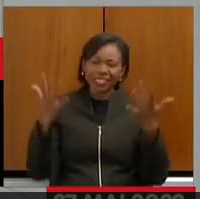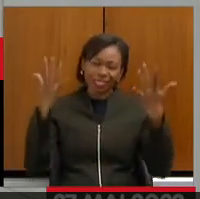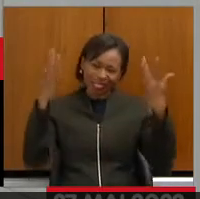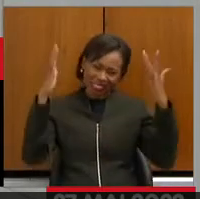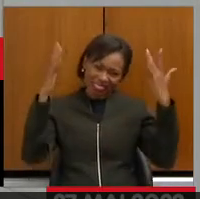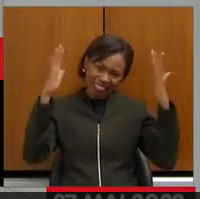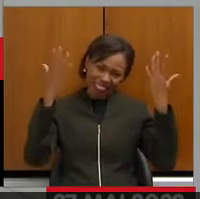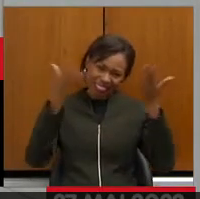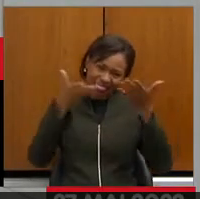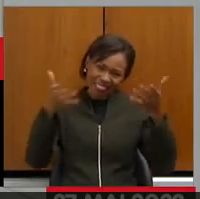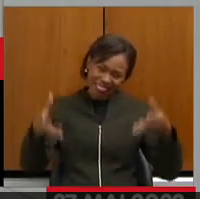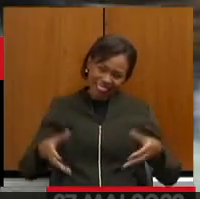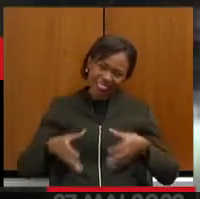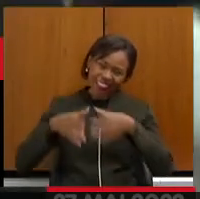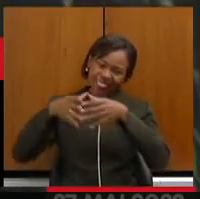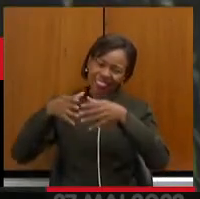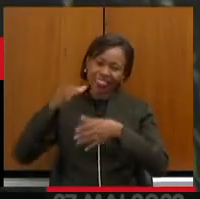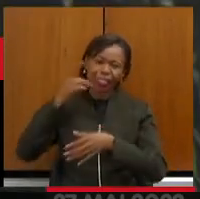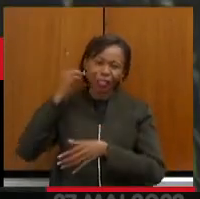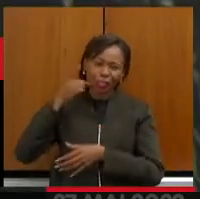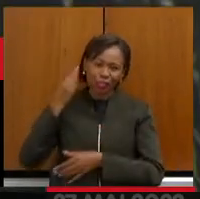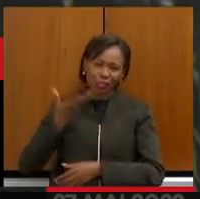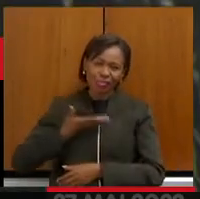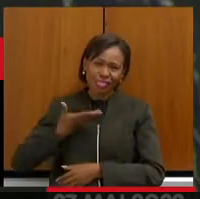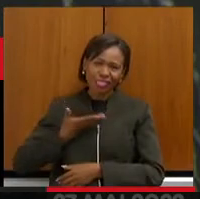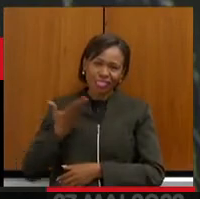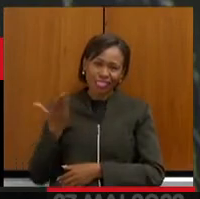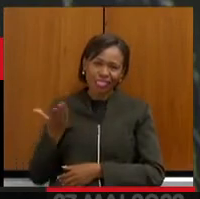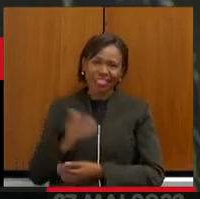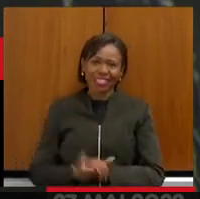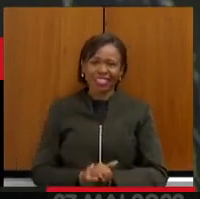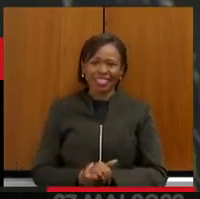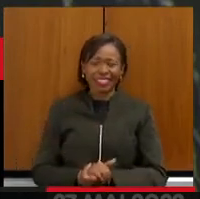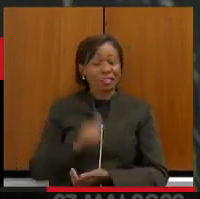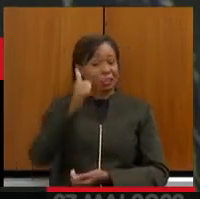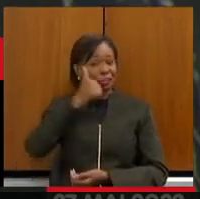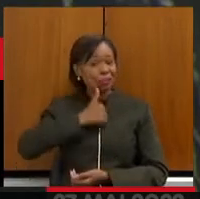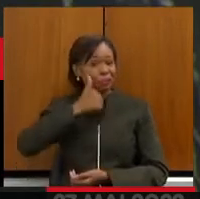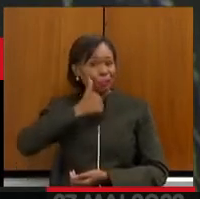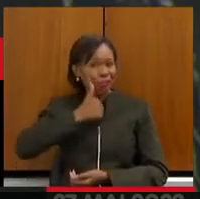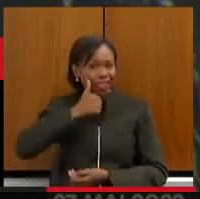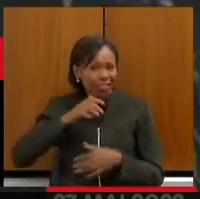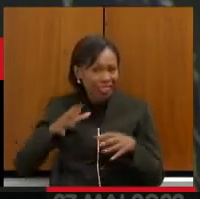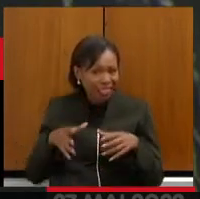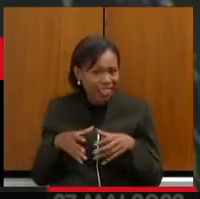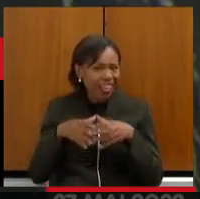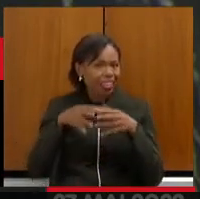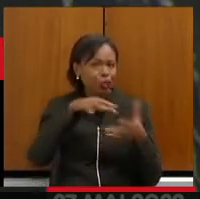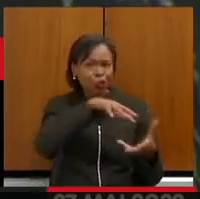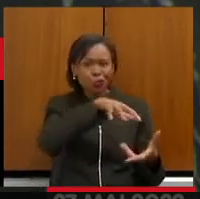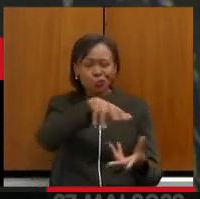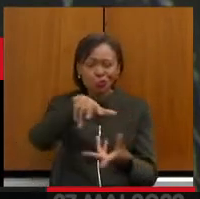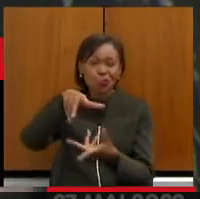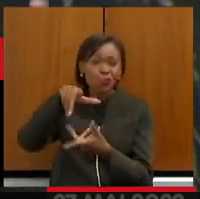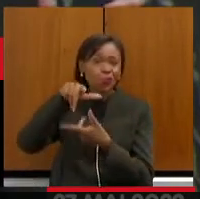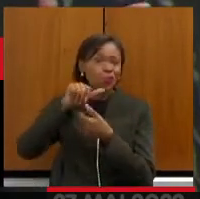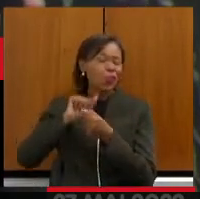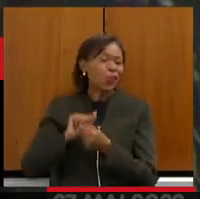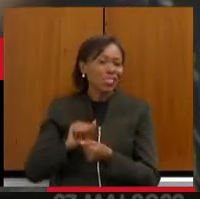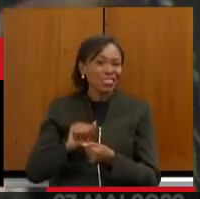as carteiras executadas Olá mulheres de todo o mundo